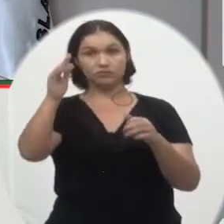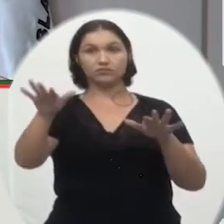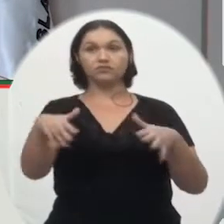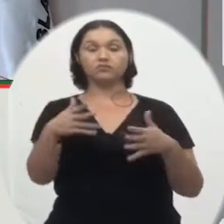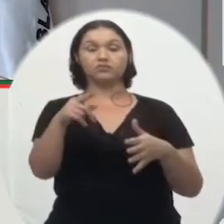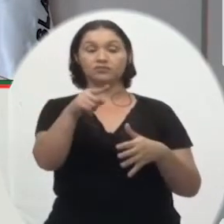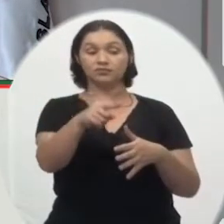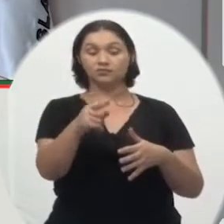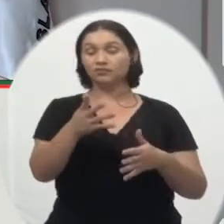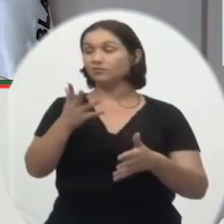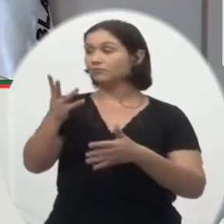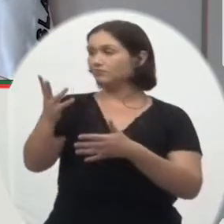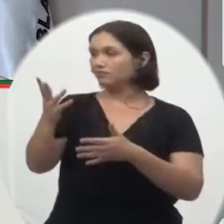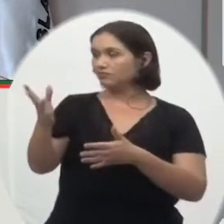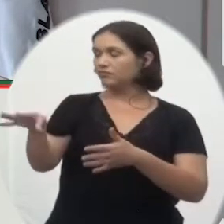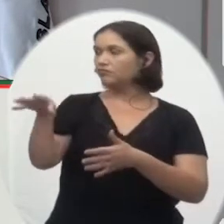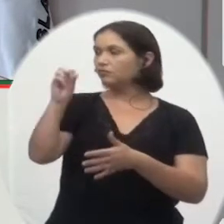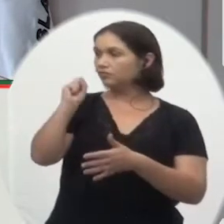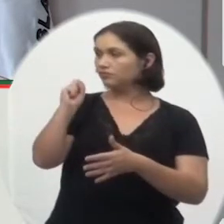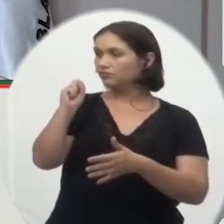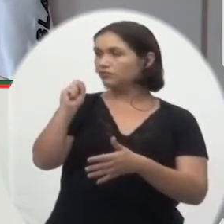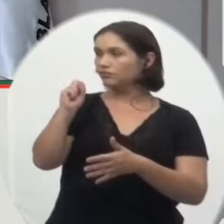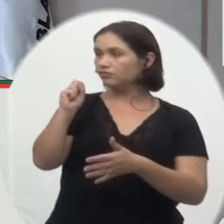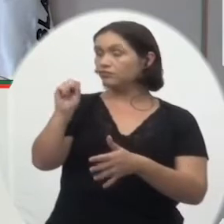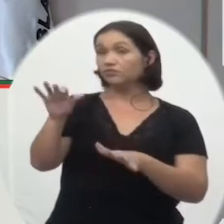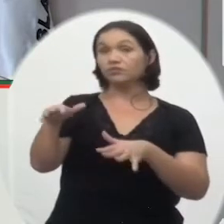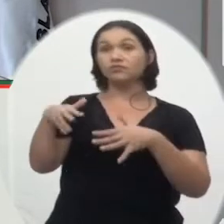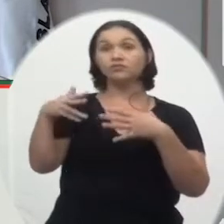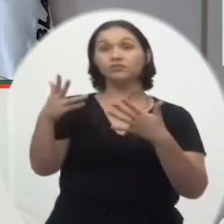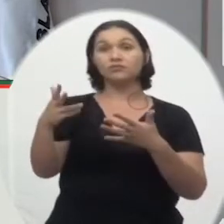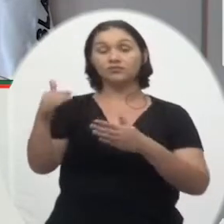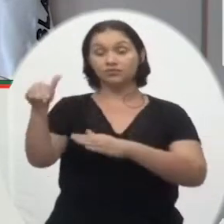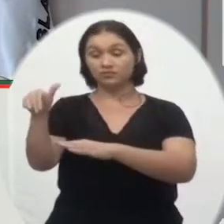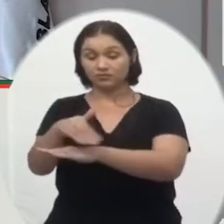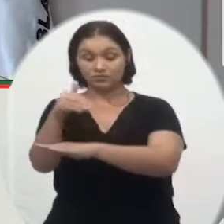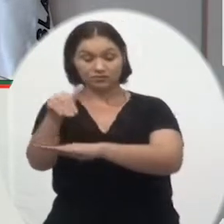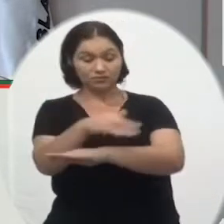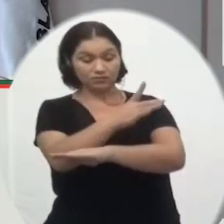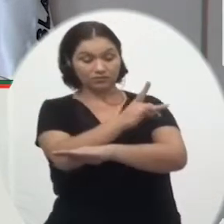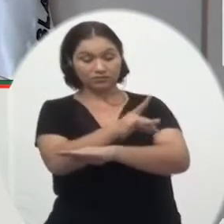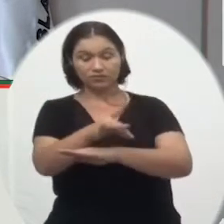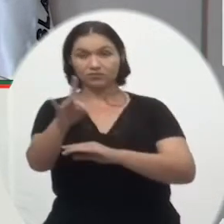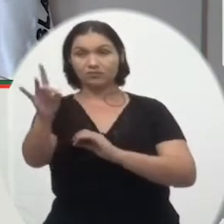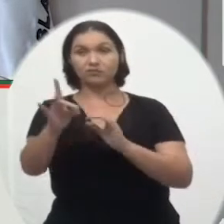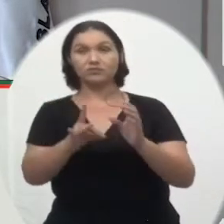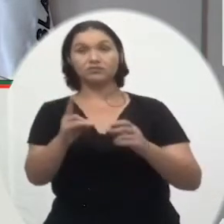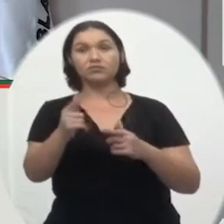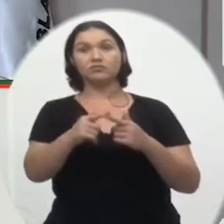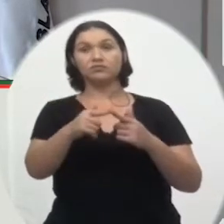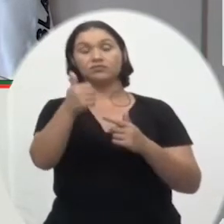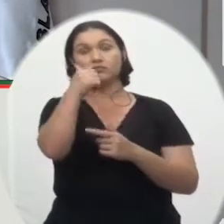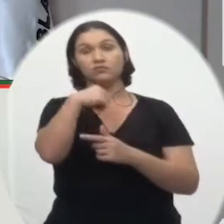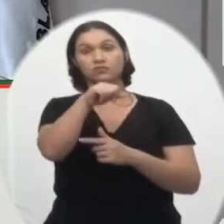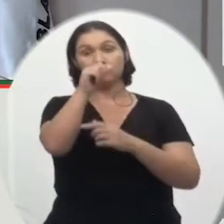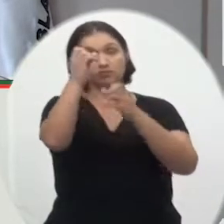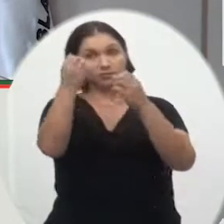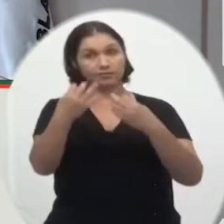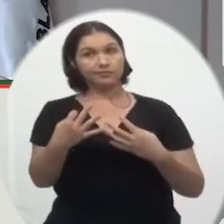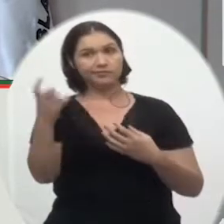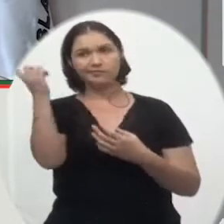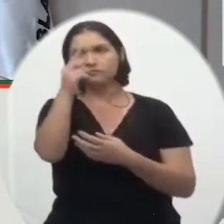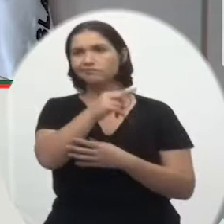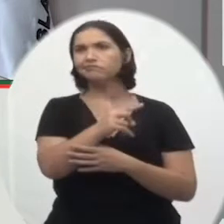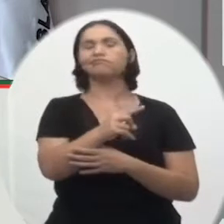as ruas eram bem difíceis, inclusive as mães que moravam ali já diziam que nem a Topic passava para pegar as crianças para levá-los